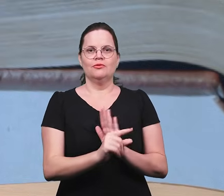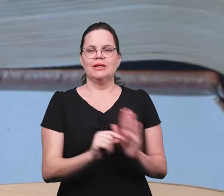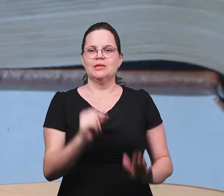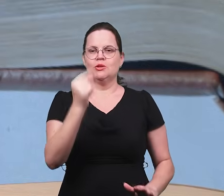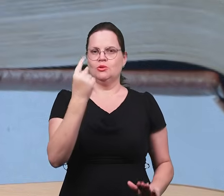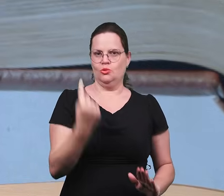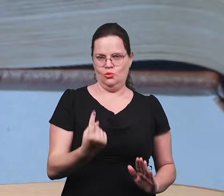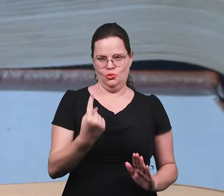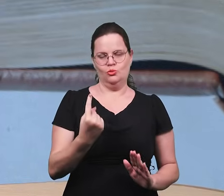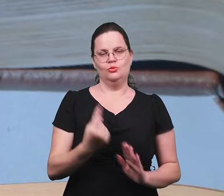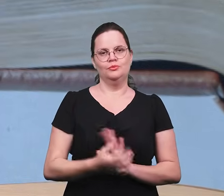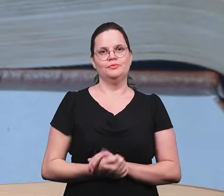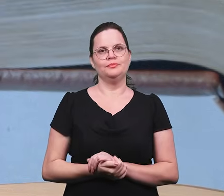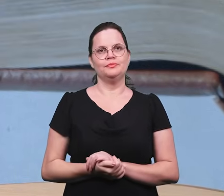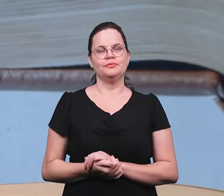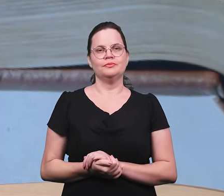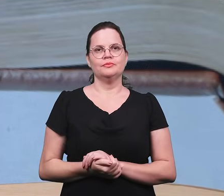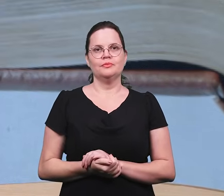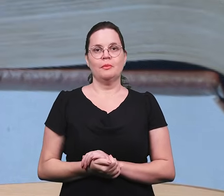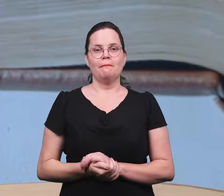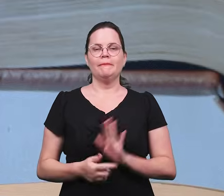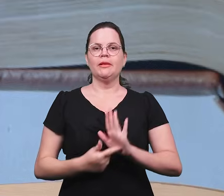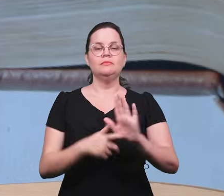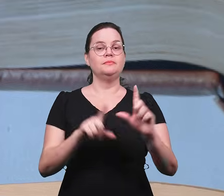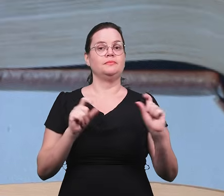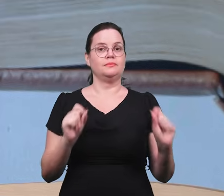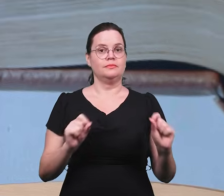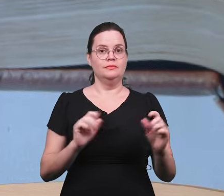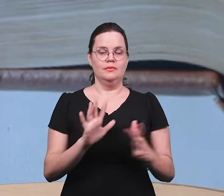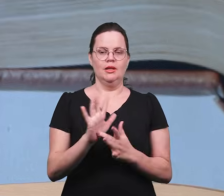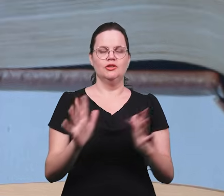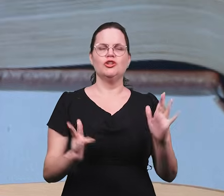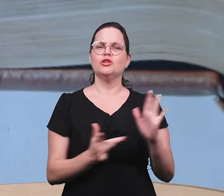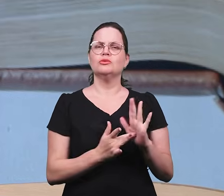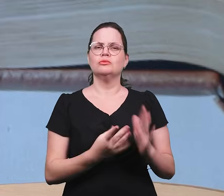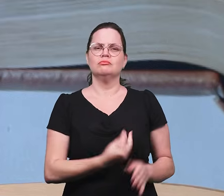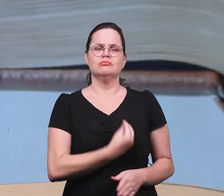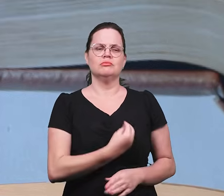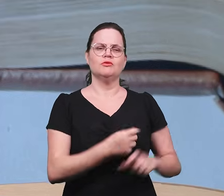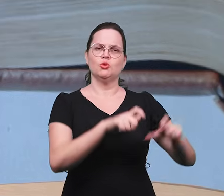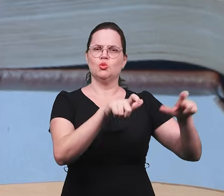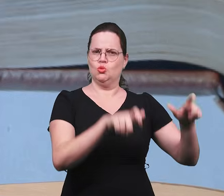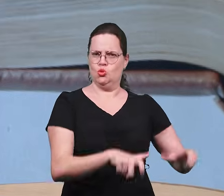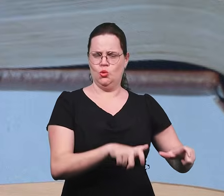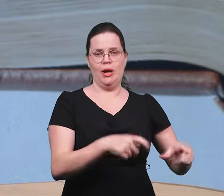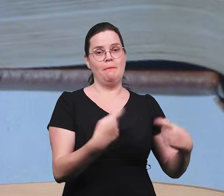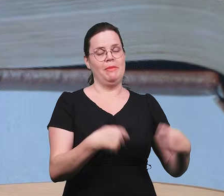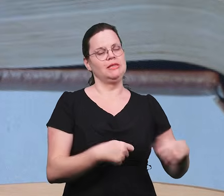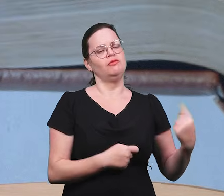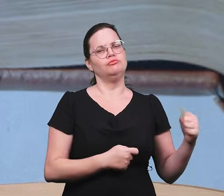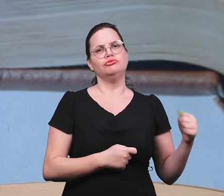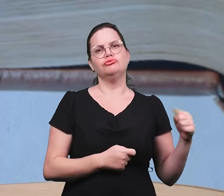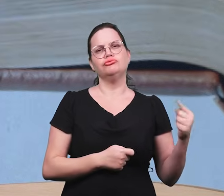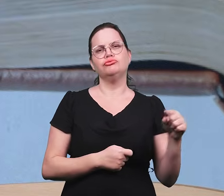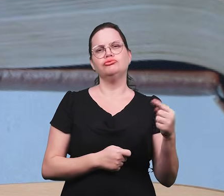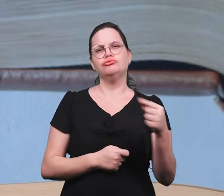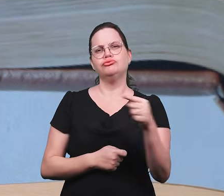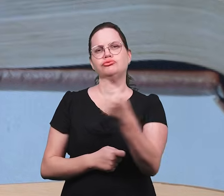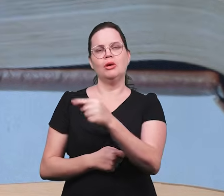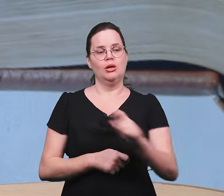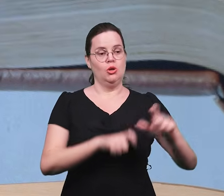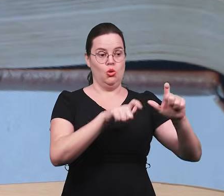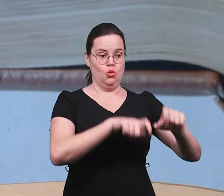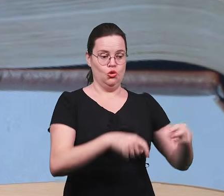versículo do capítulo 4 de João, que Jesus ele estava fazendo uma viagem junto com seus discípulos,